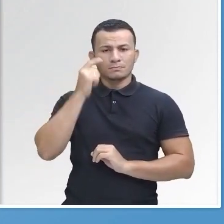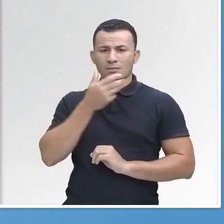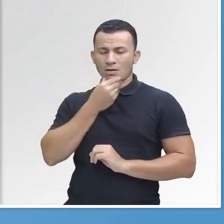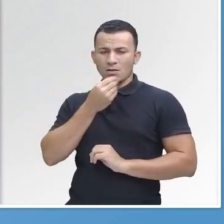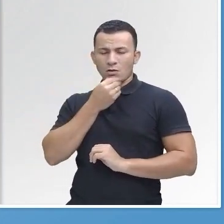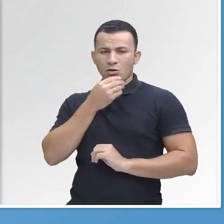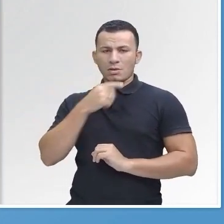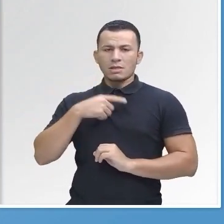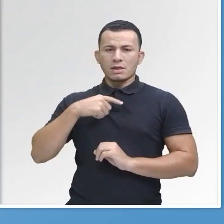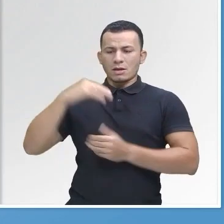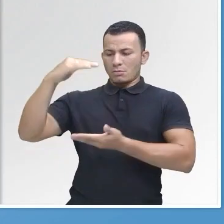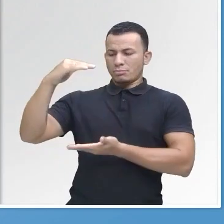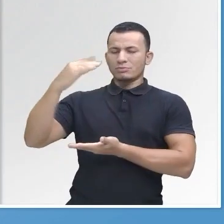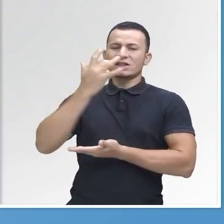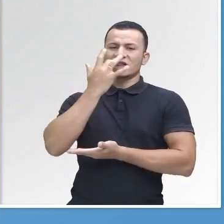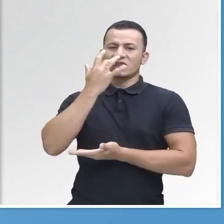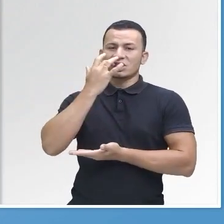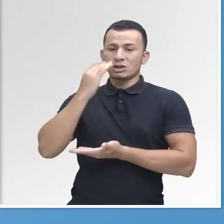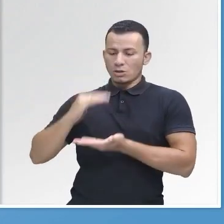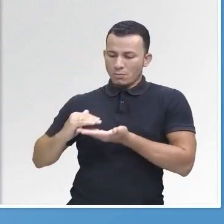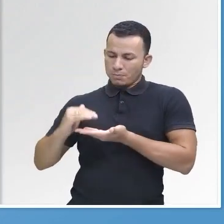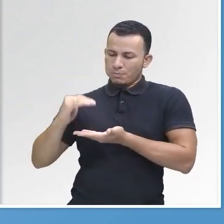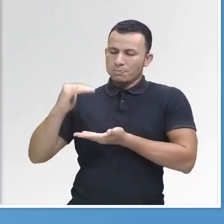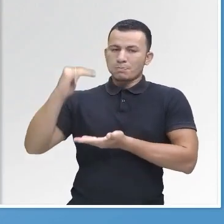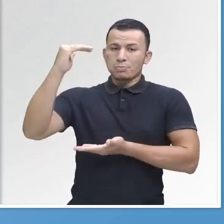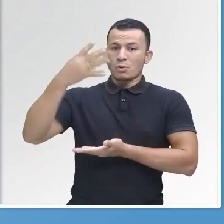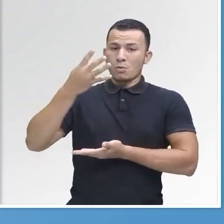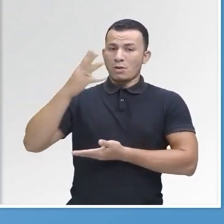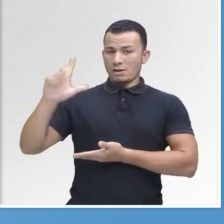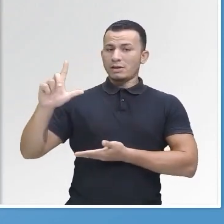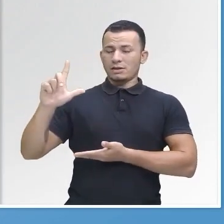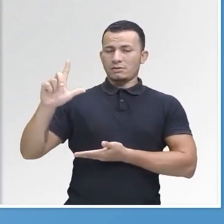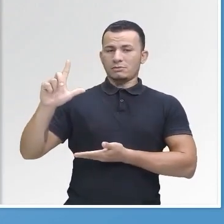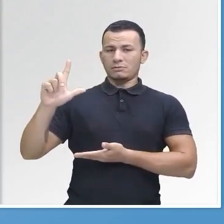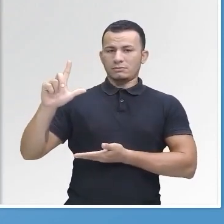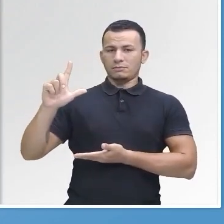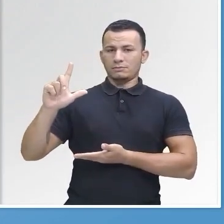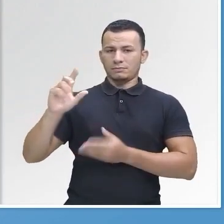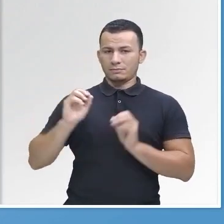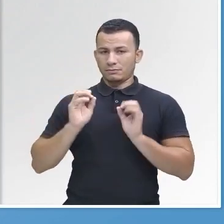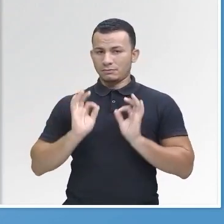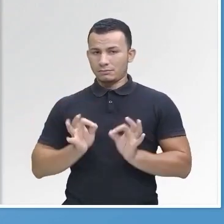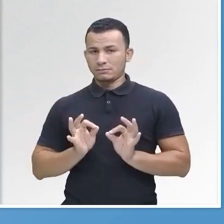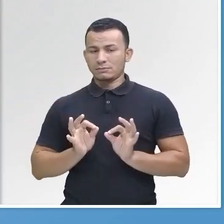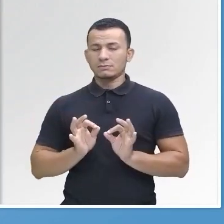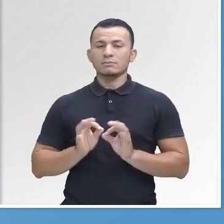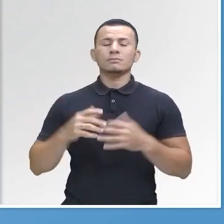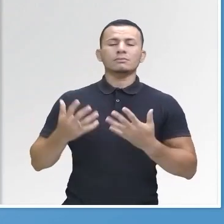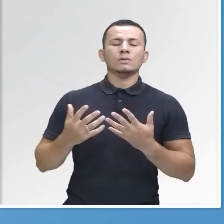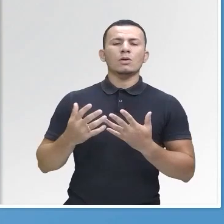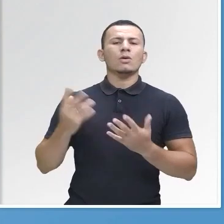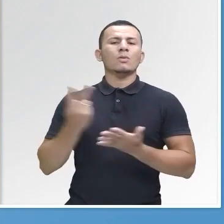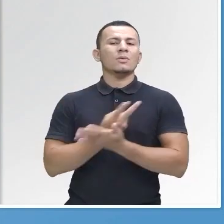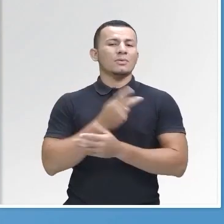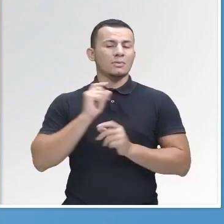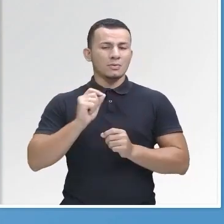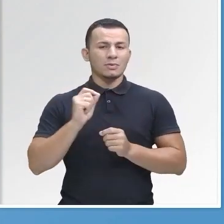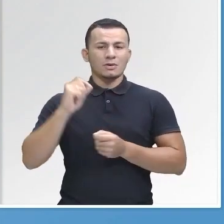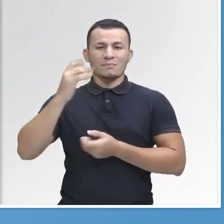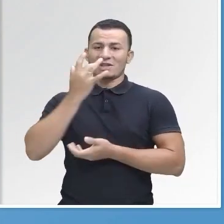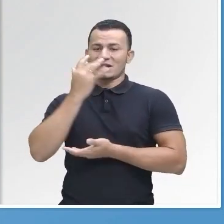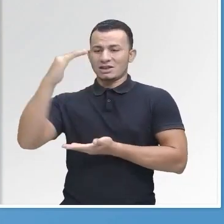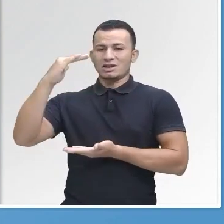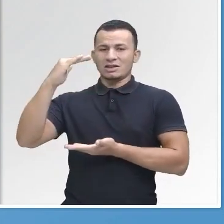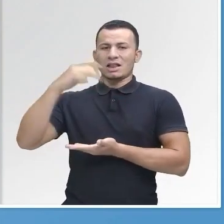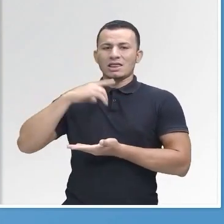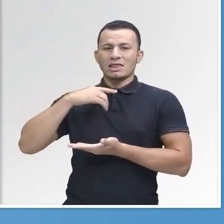um galão com capacidade para quantos litros? 4. 4 litros, tá certo? E o que aconteceu? O galão estava